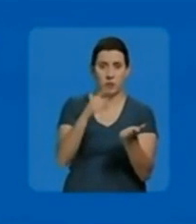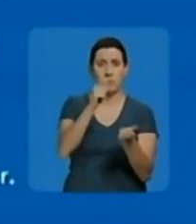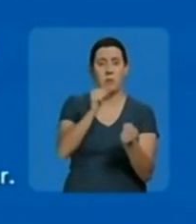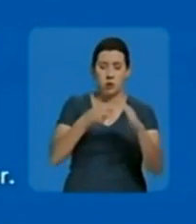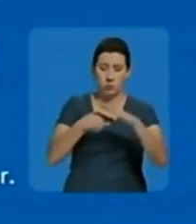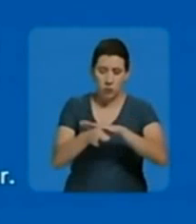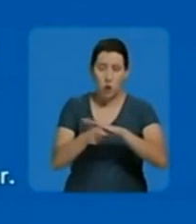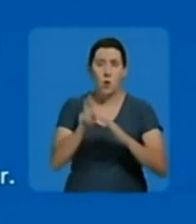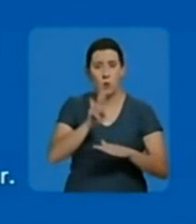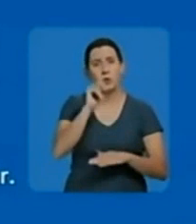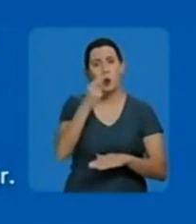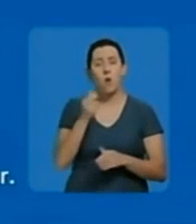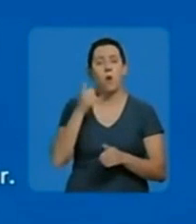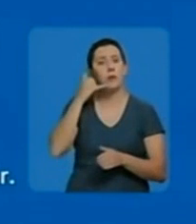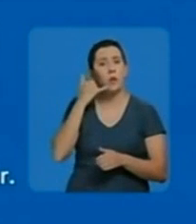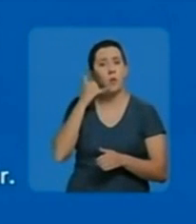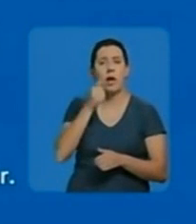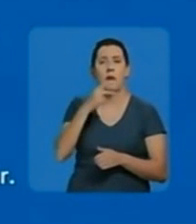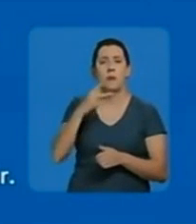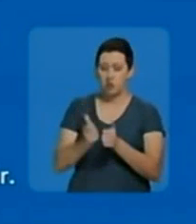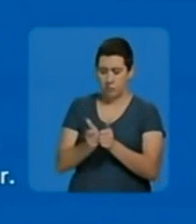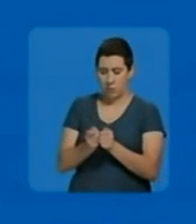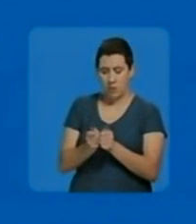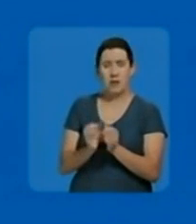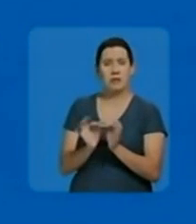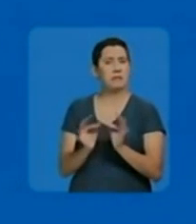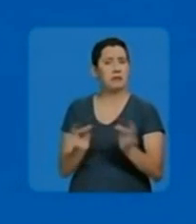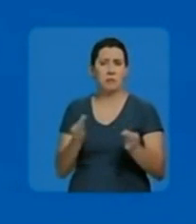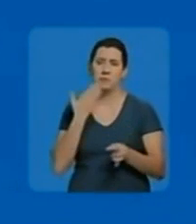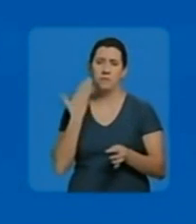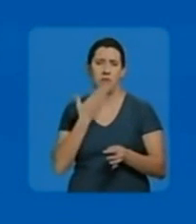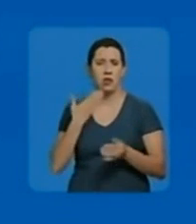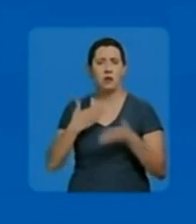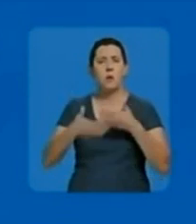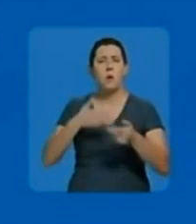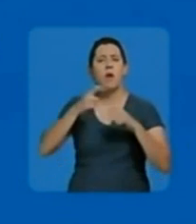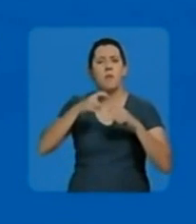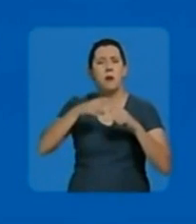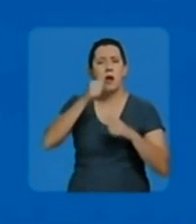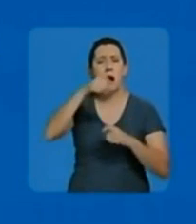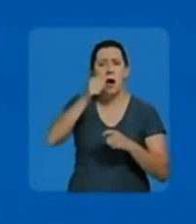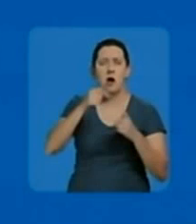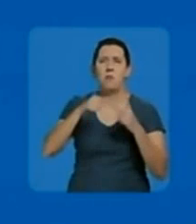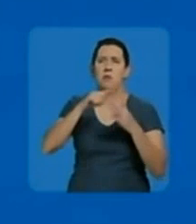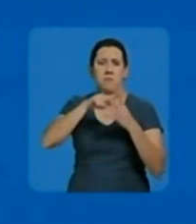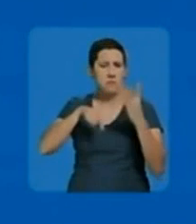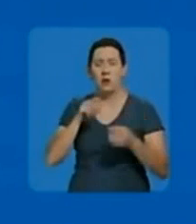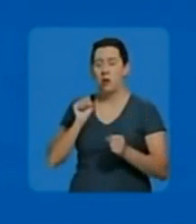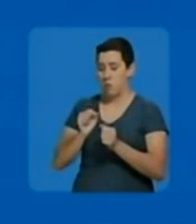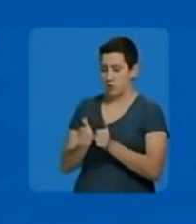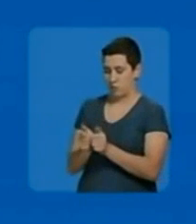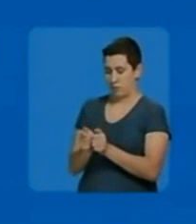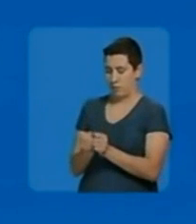tudo. Você vai poder usar também um aplicativo para o seu celular. O médico, seja da UBS, da AMA ou do hospital, terá acesso